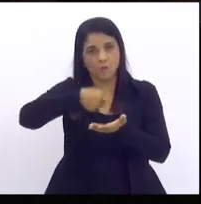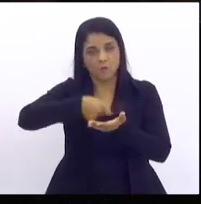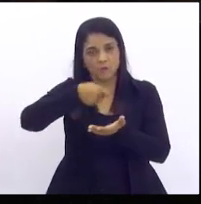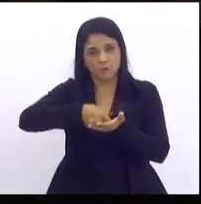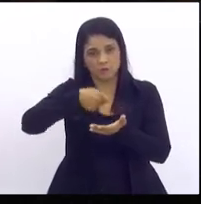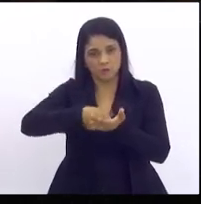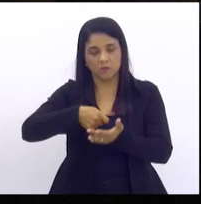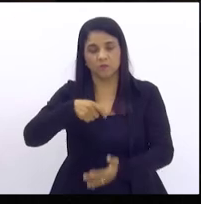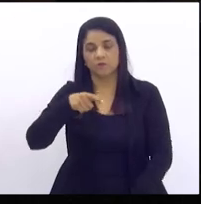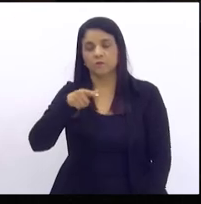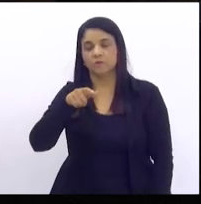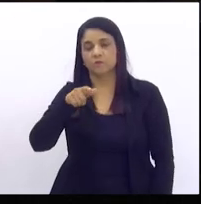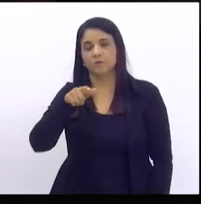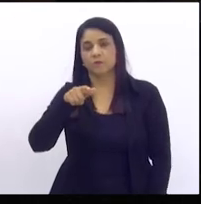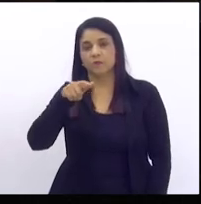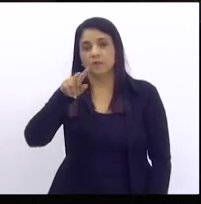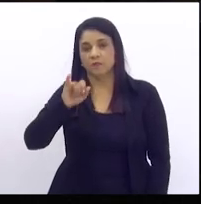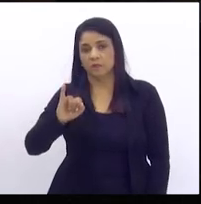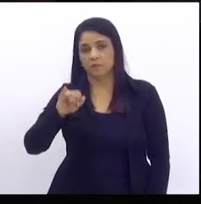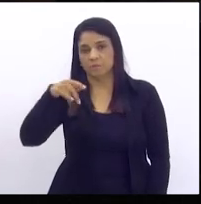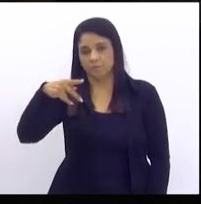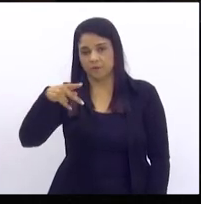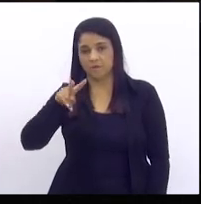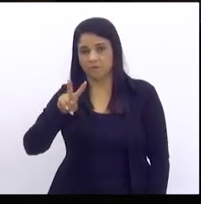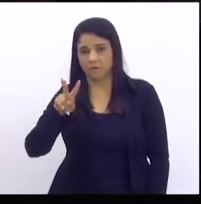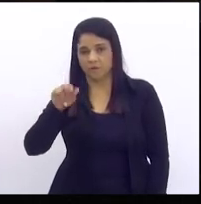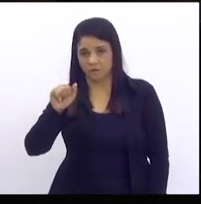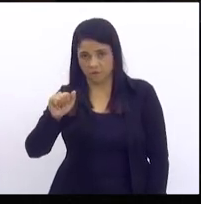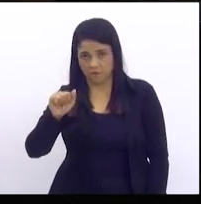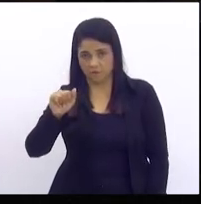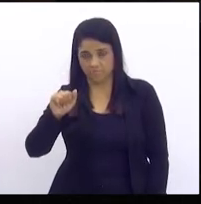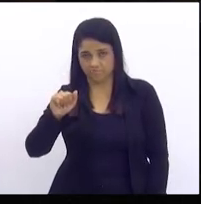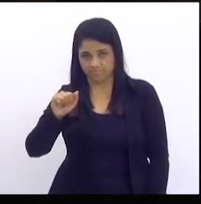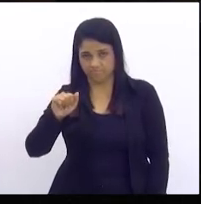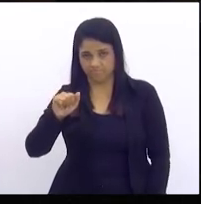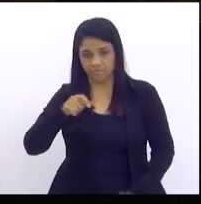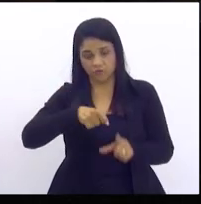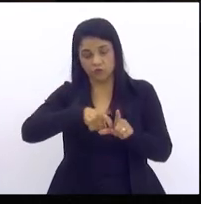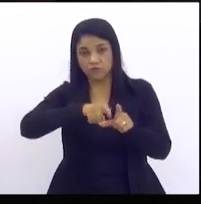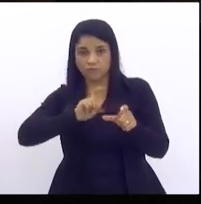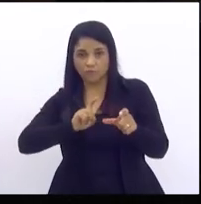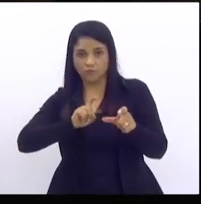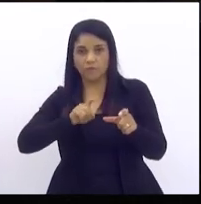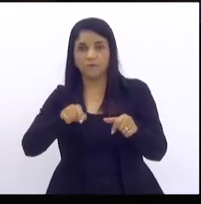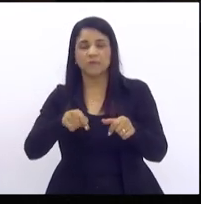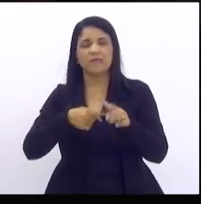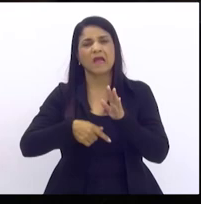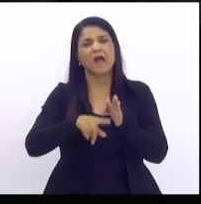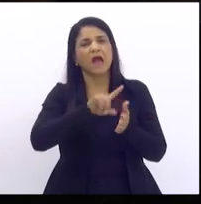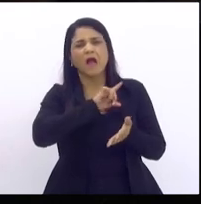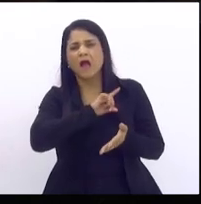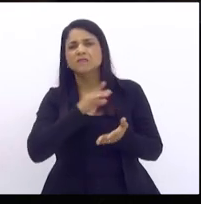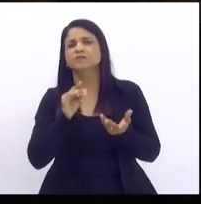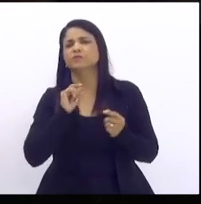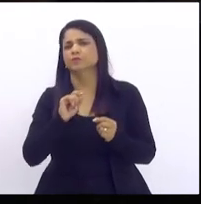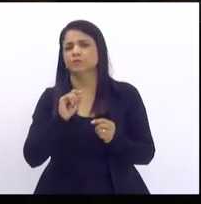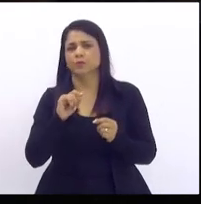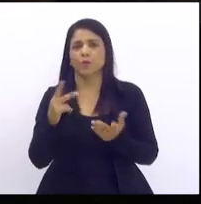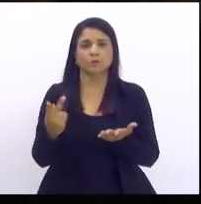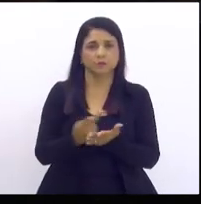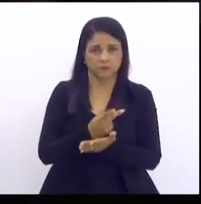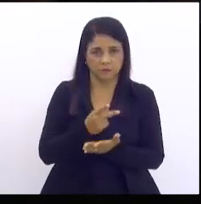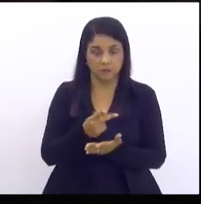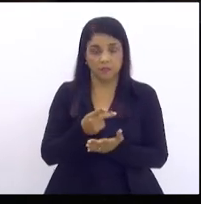IPVA. Vossa Excelência lembra disso. Porque, anteriormente, você, para